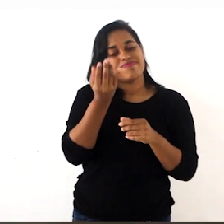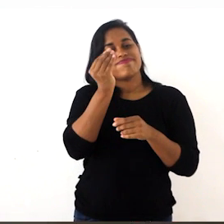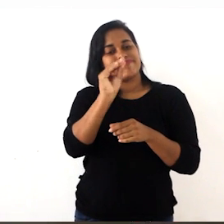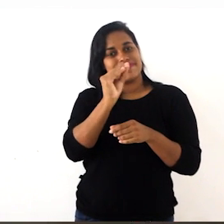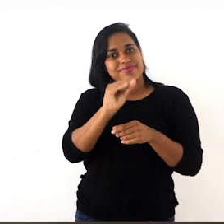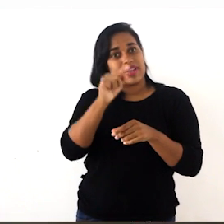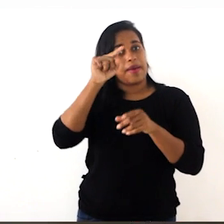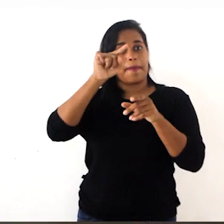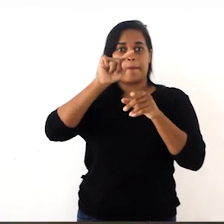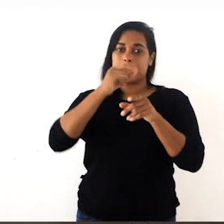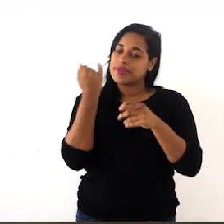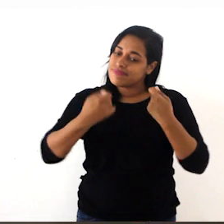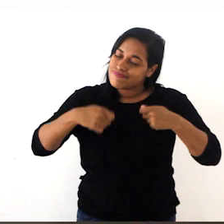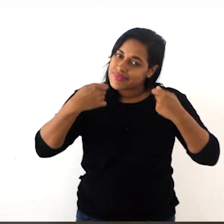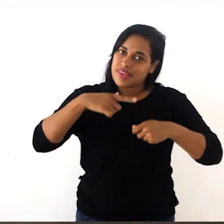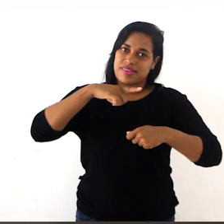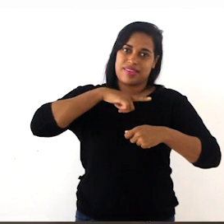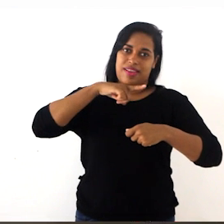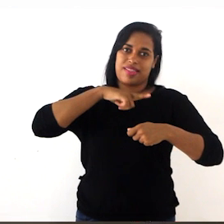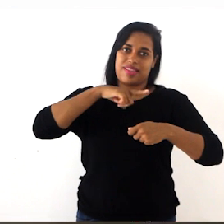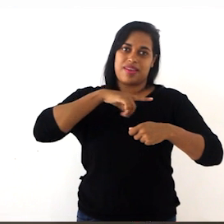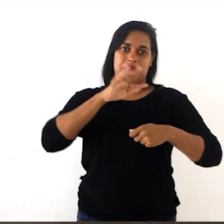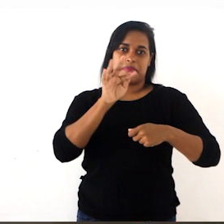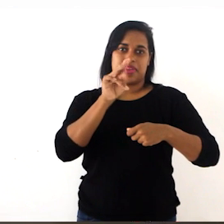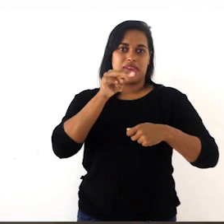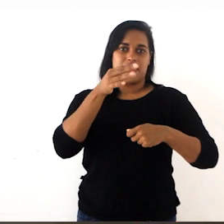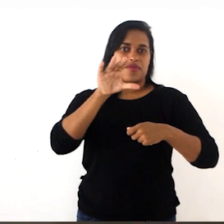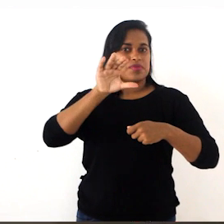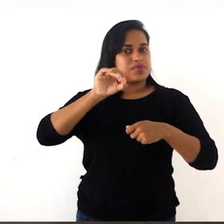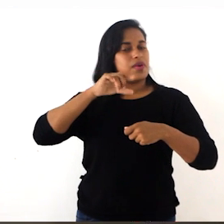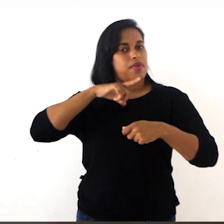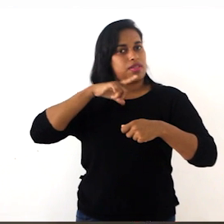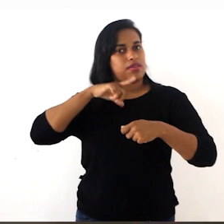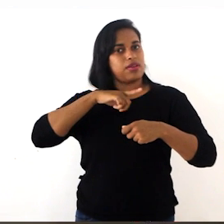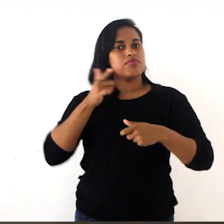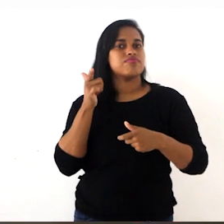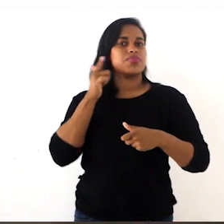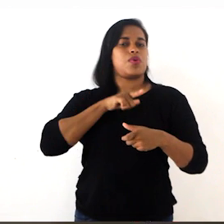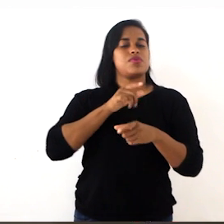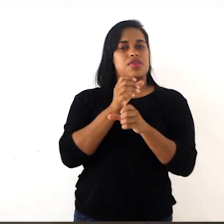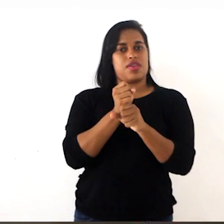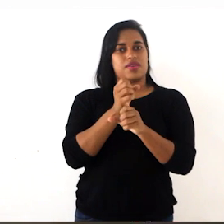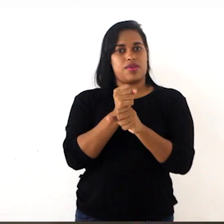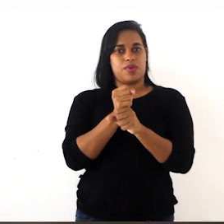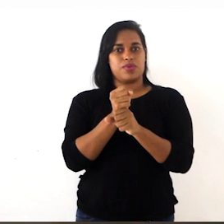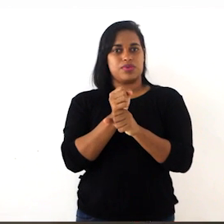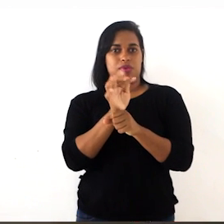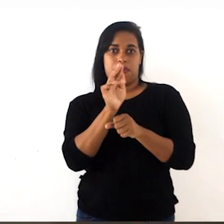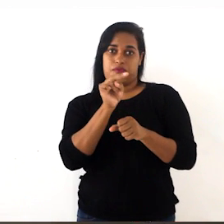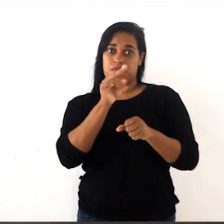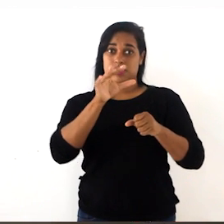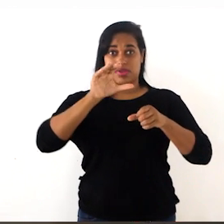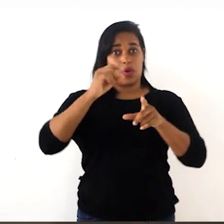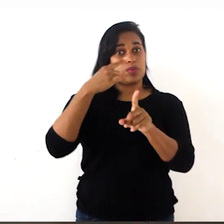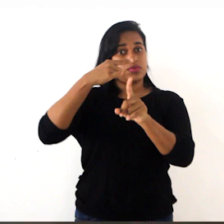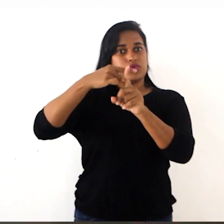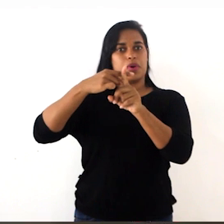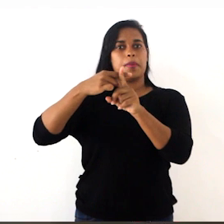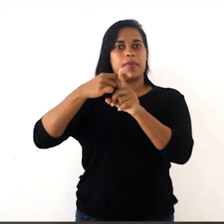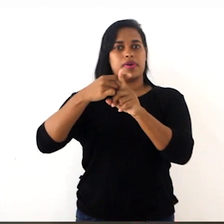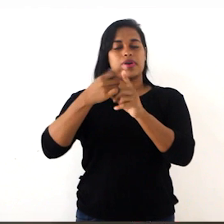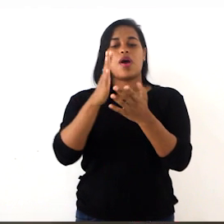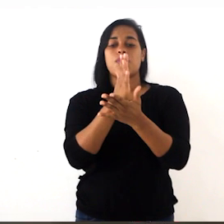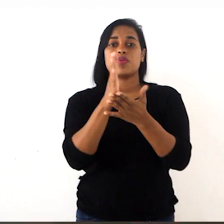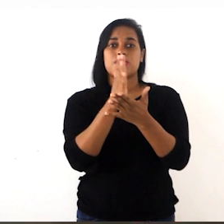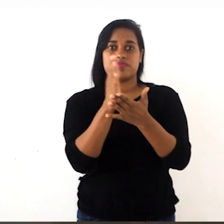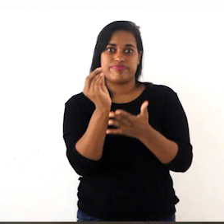dados necessários para que a função possa ser executada. E nesse caso aqui da função soma, vamos colocar os valores